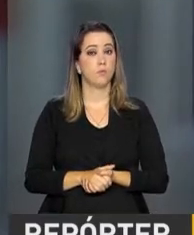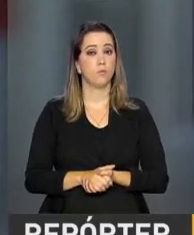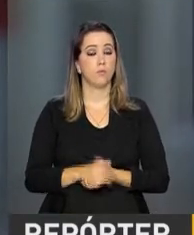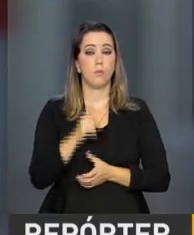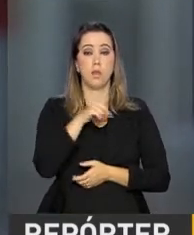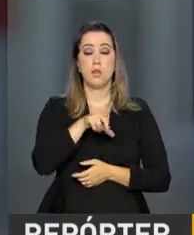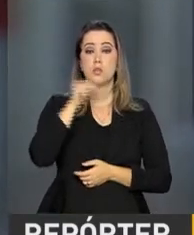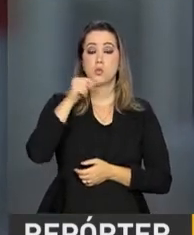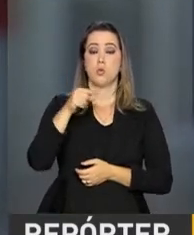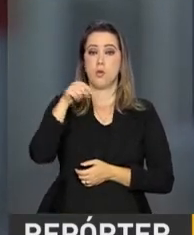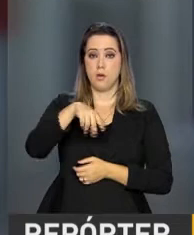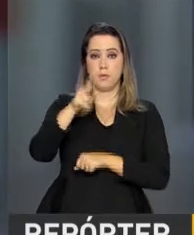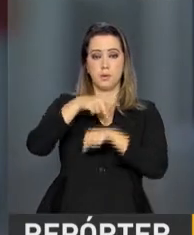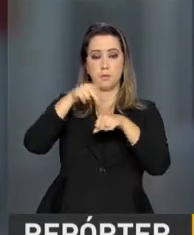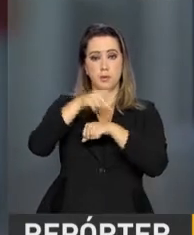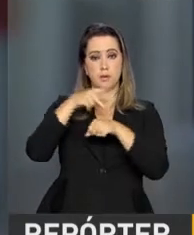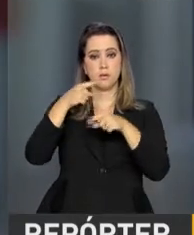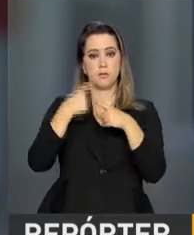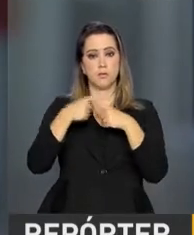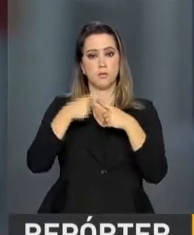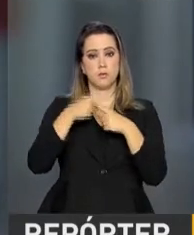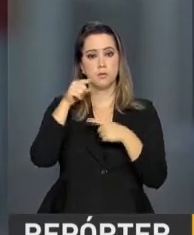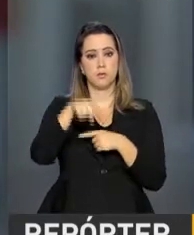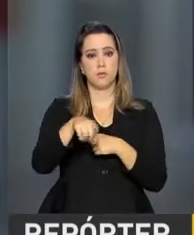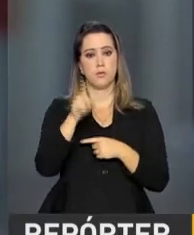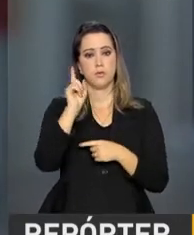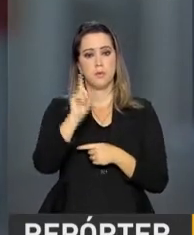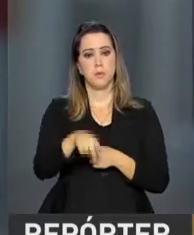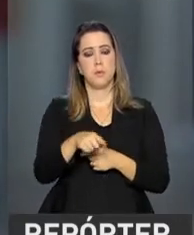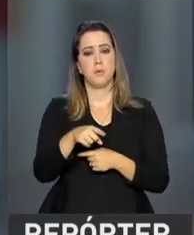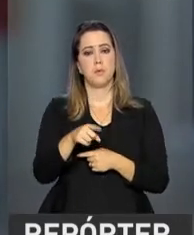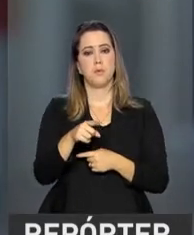esse país porque eu achei